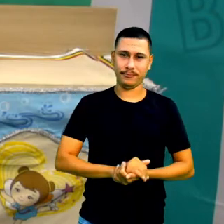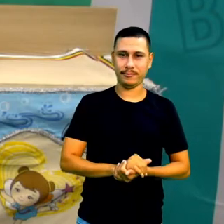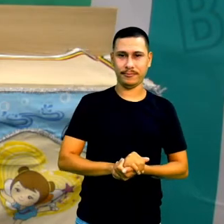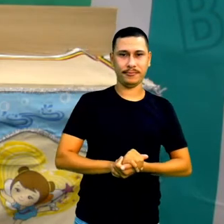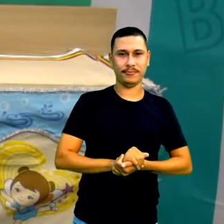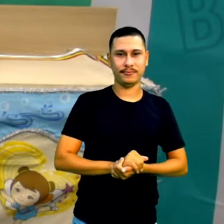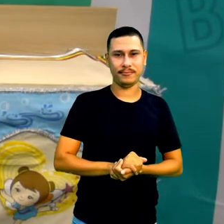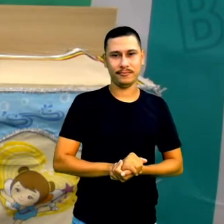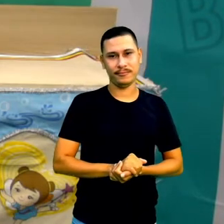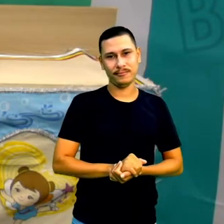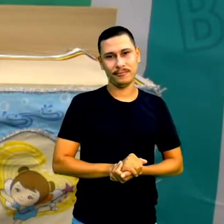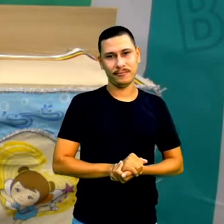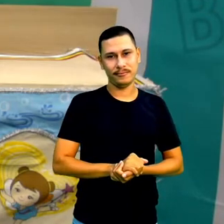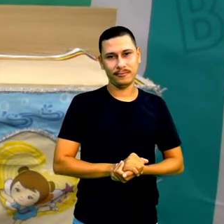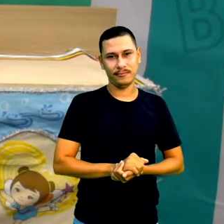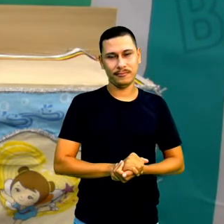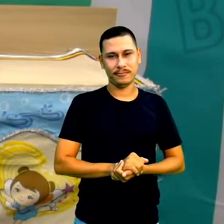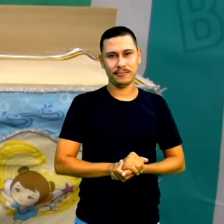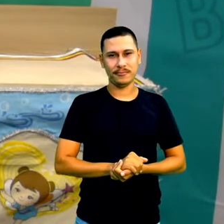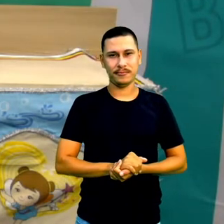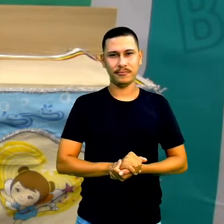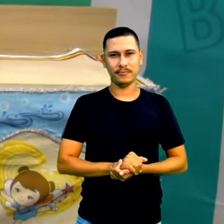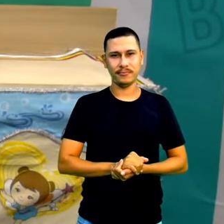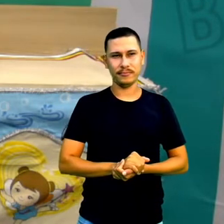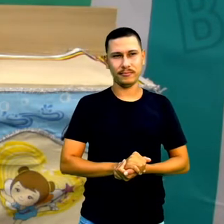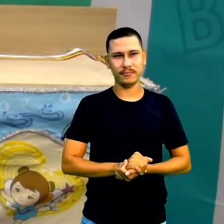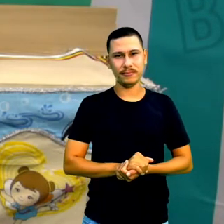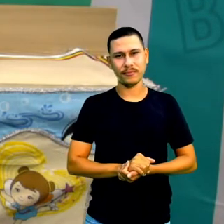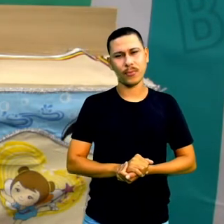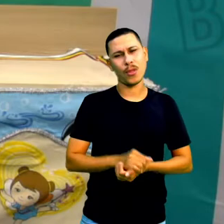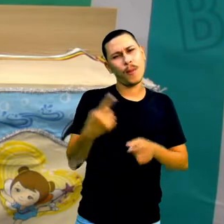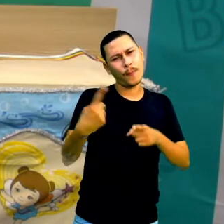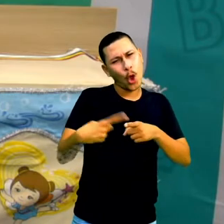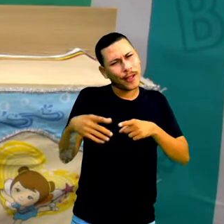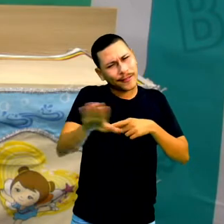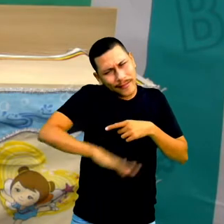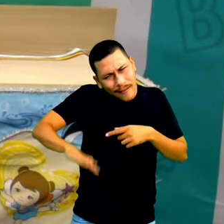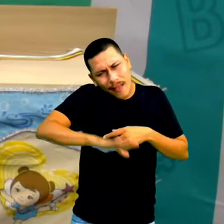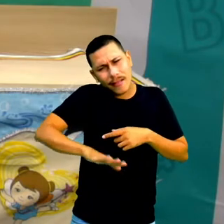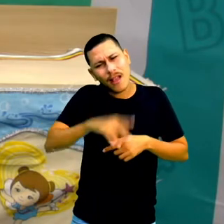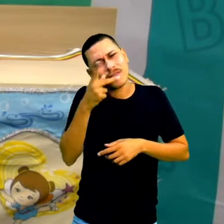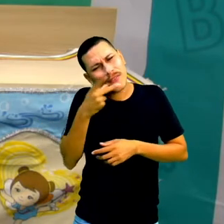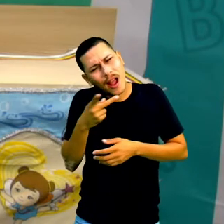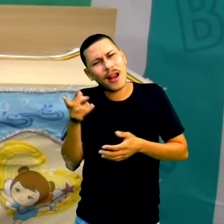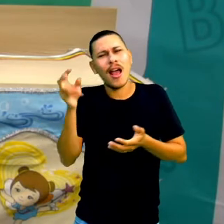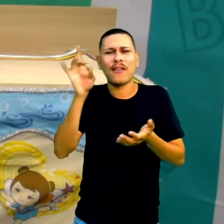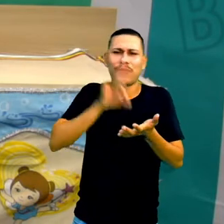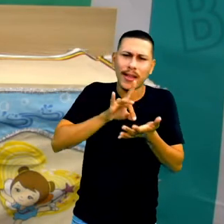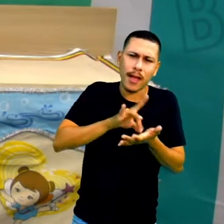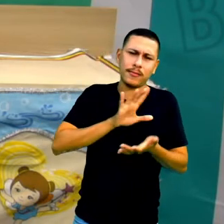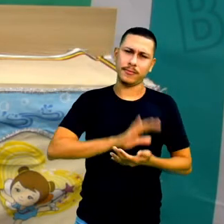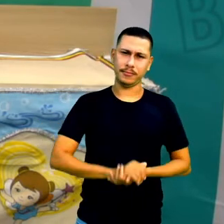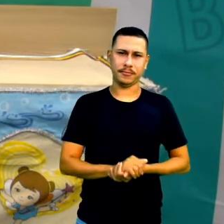nu. Isso mesmo. Porque criança é inocente, né? O rei,